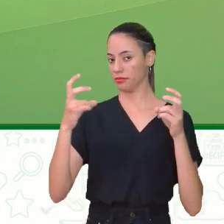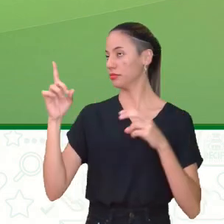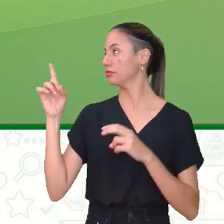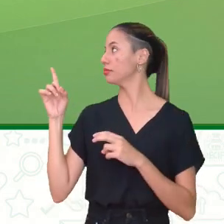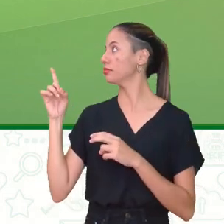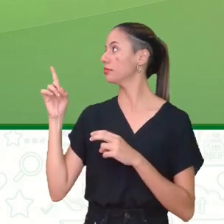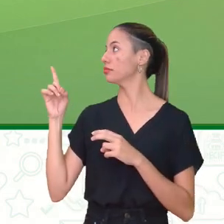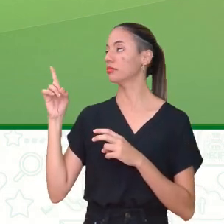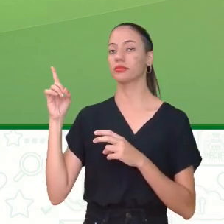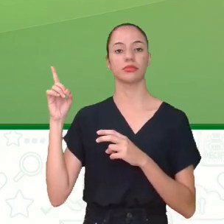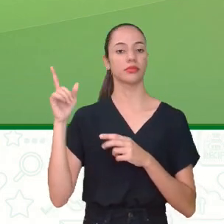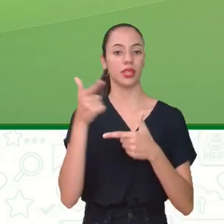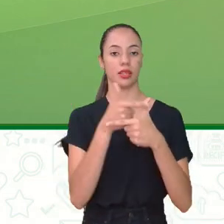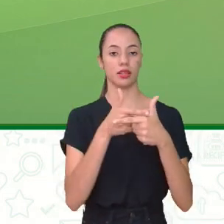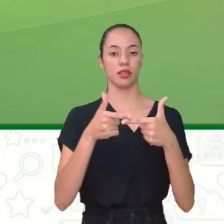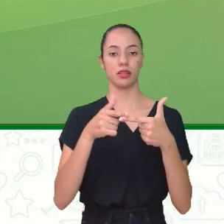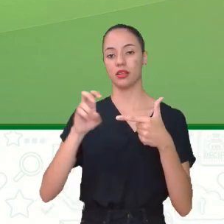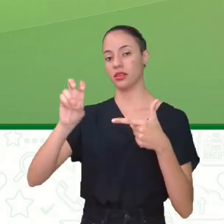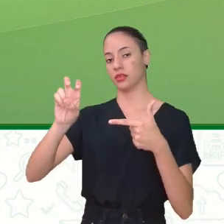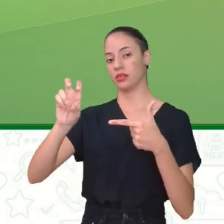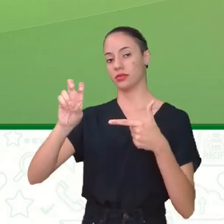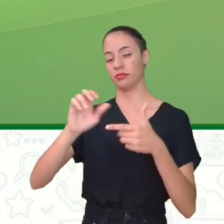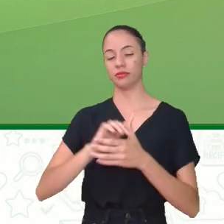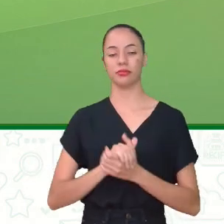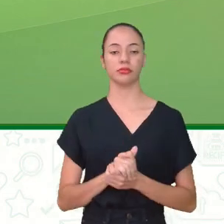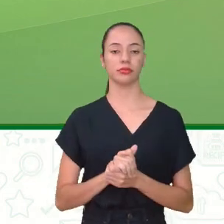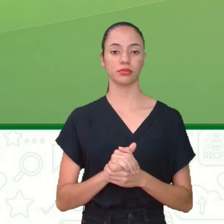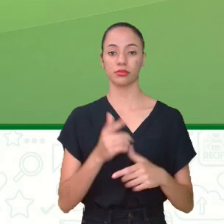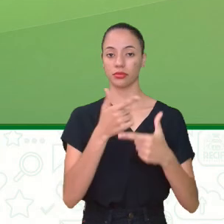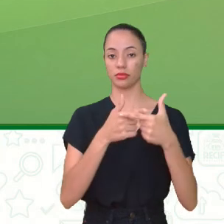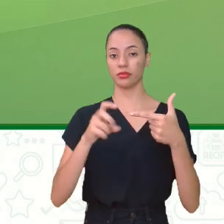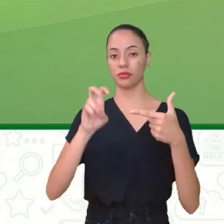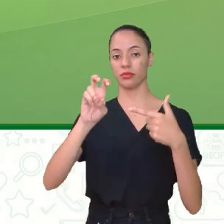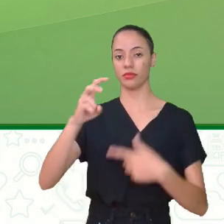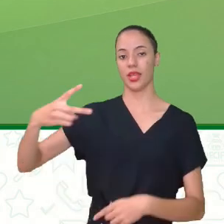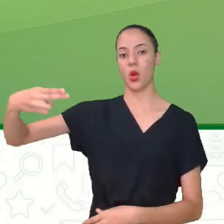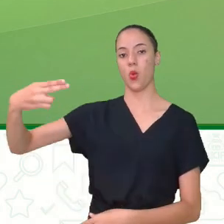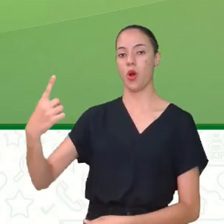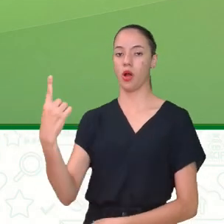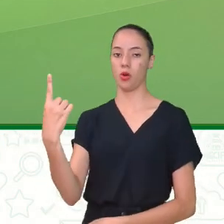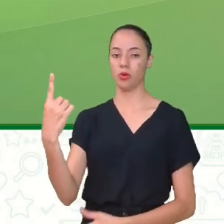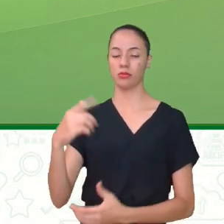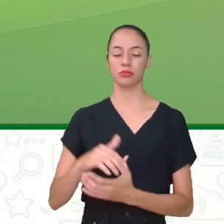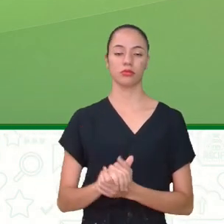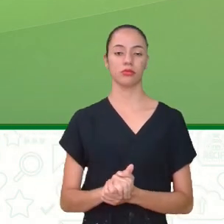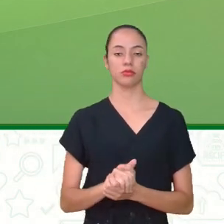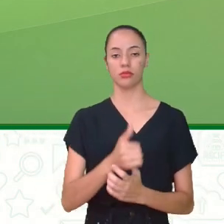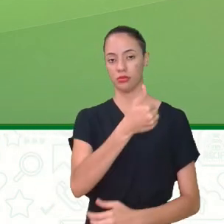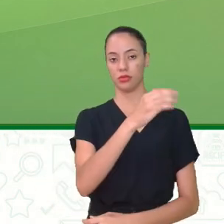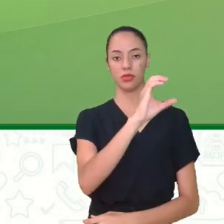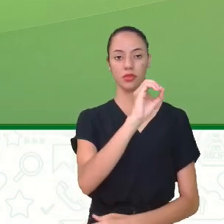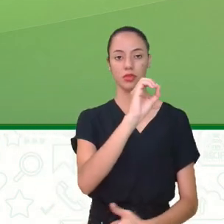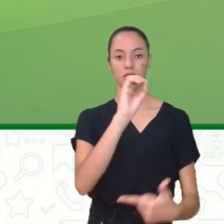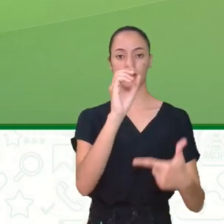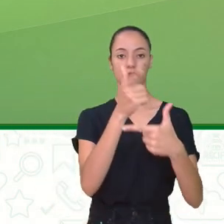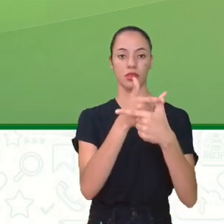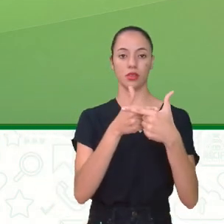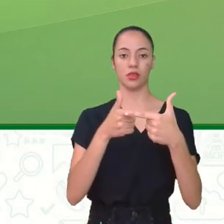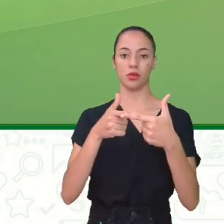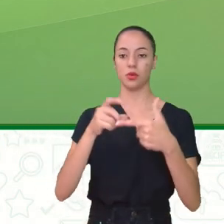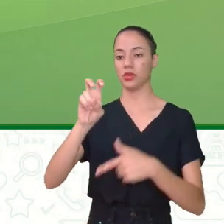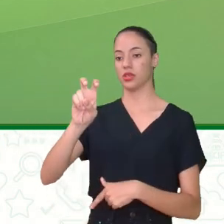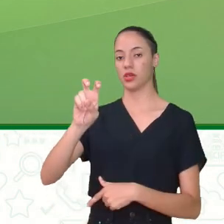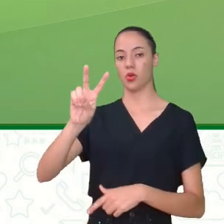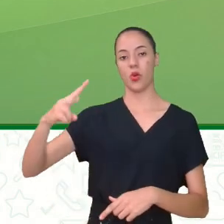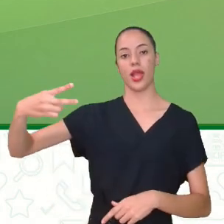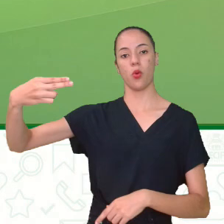está sendo dividido por 5, que vai dar 1, né? E o 10 está sendo dividido por 5, que deu